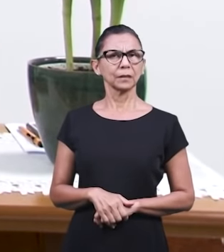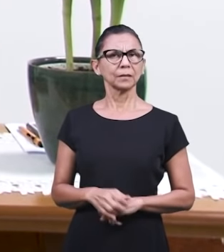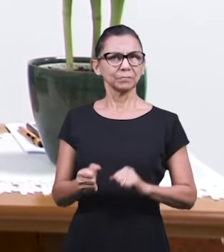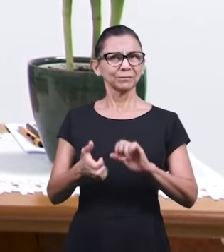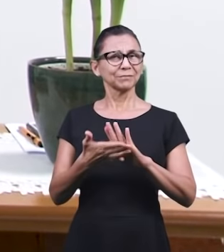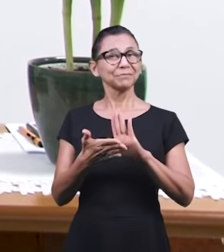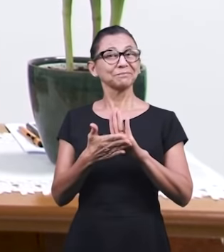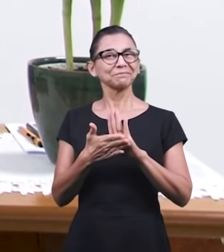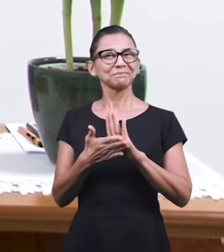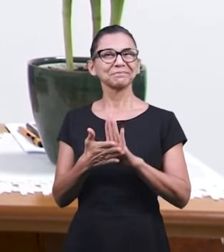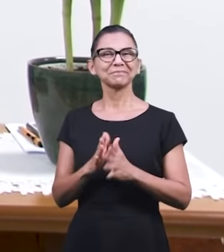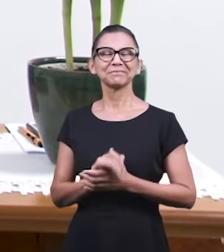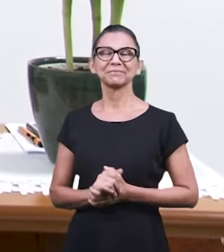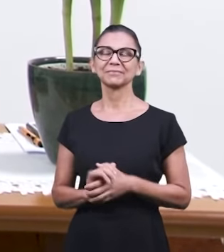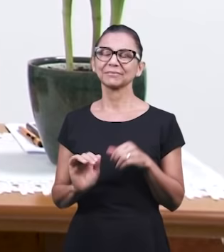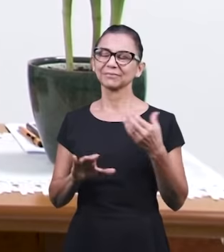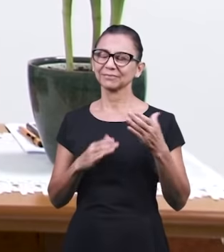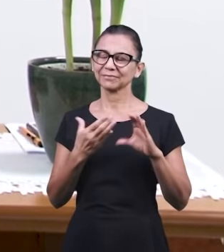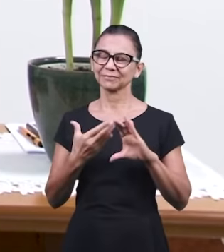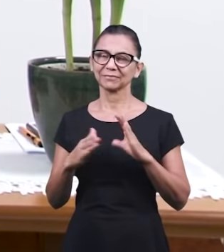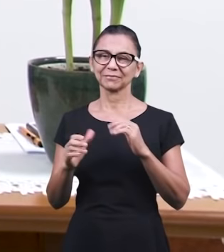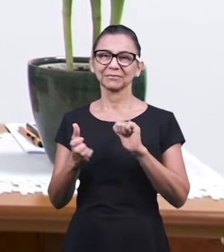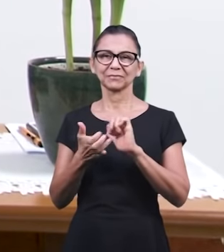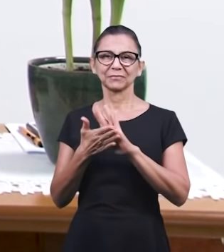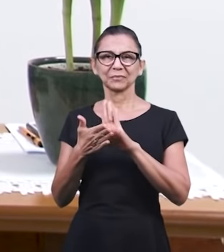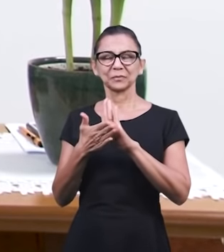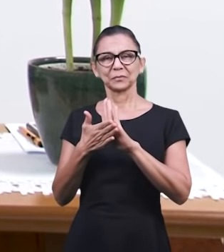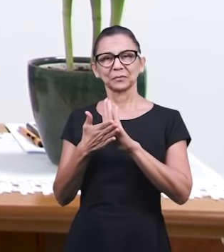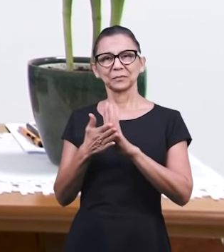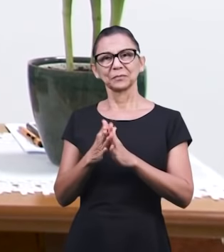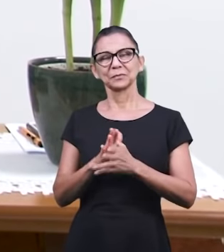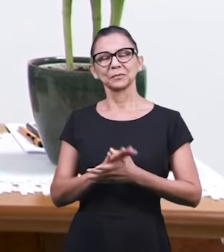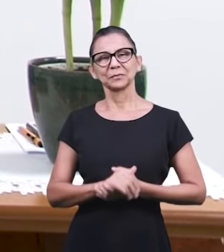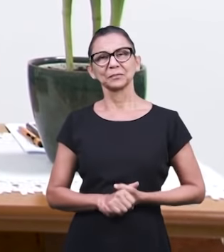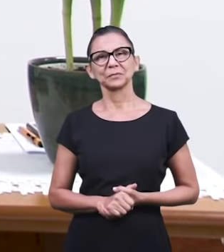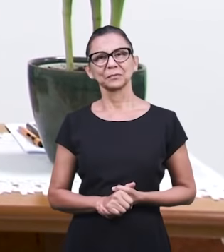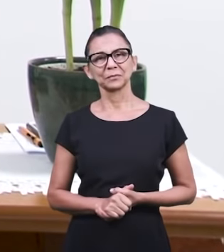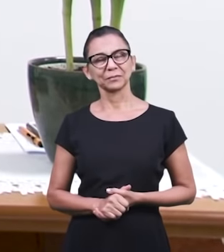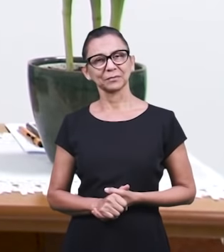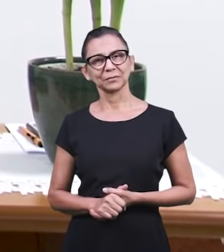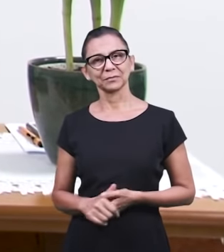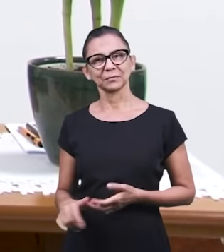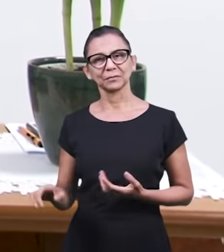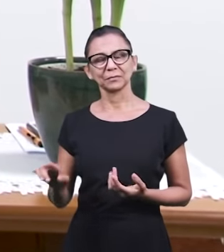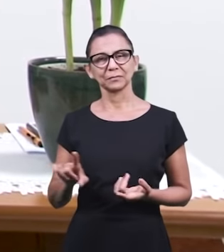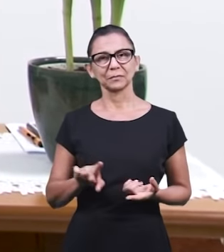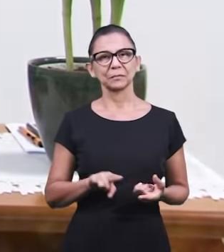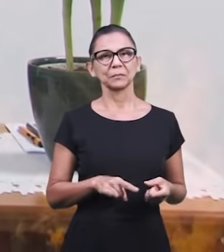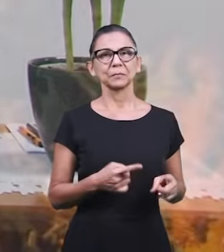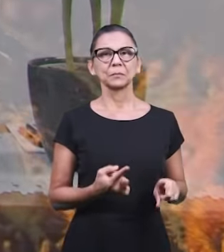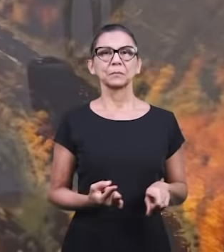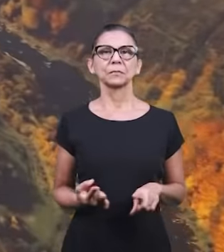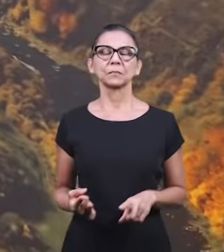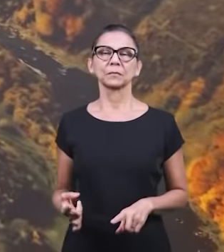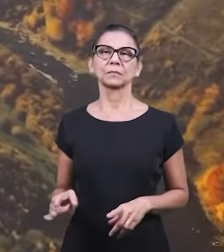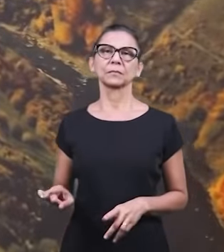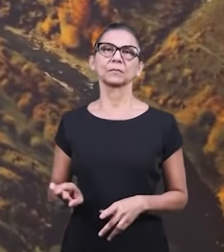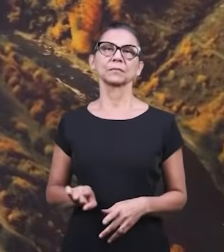vamos louvar o nome do Senhor. Cante na sua casa o louvor que vai ser projetado. Vamos adorar ao nosso Deus.